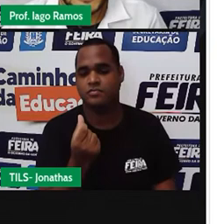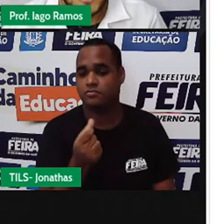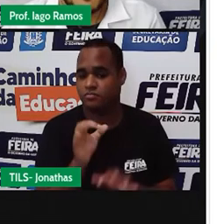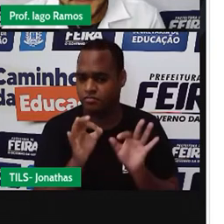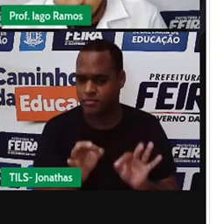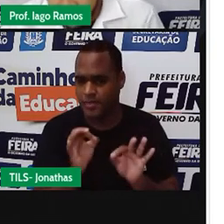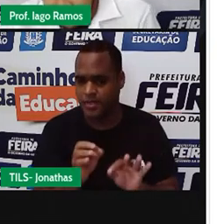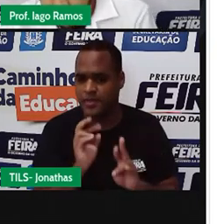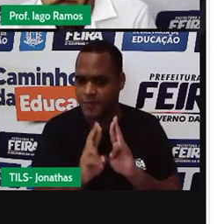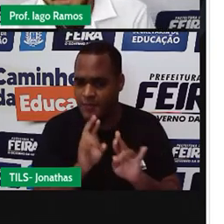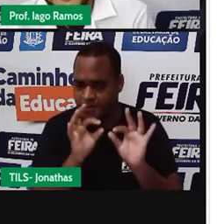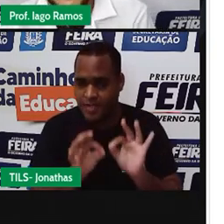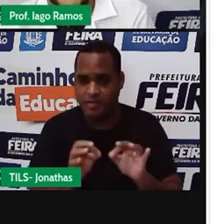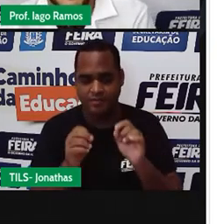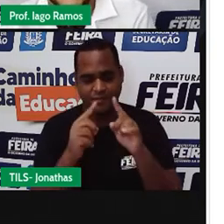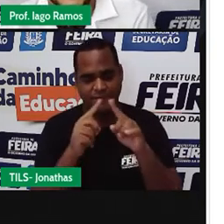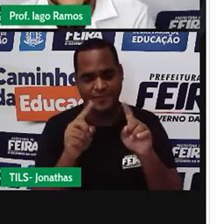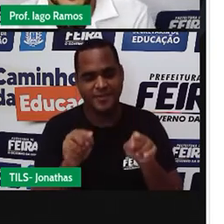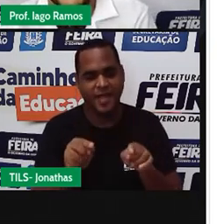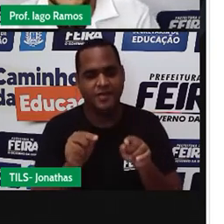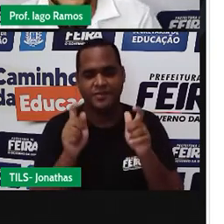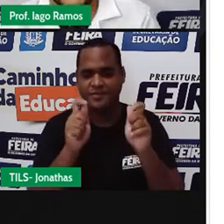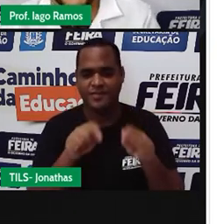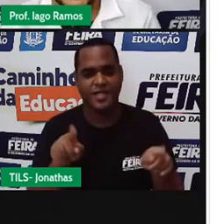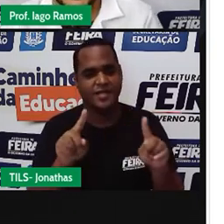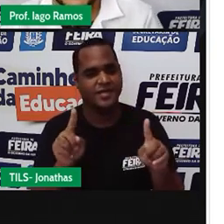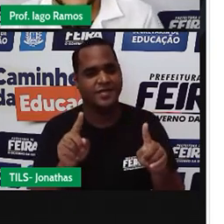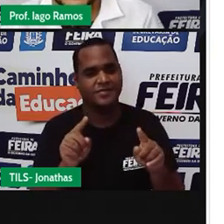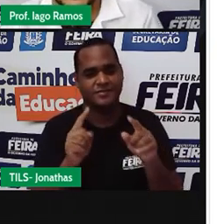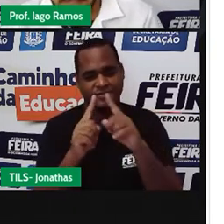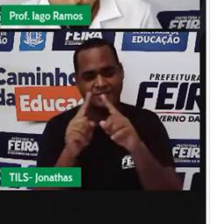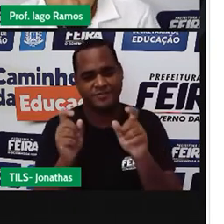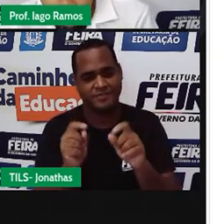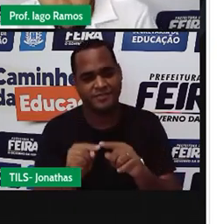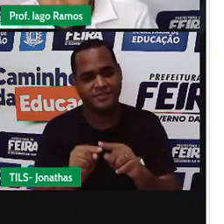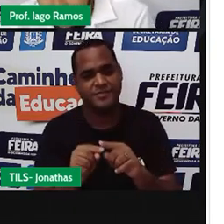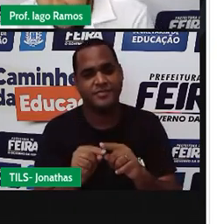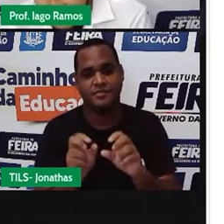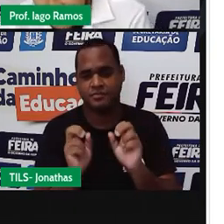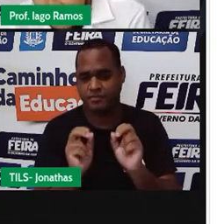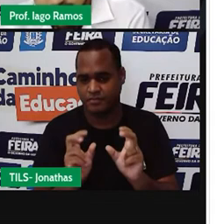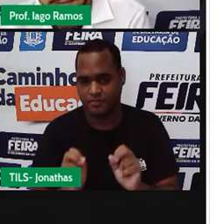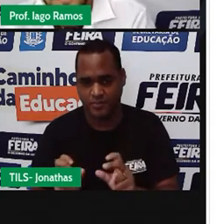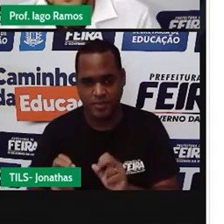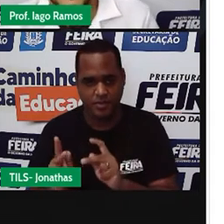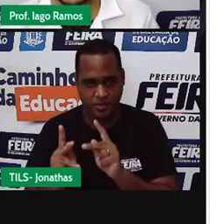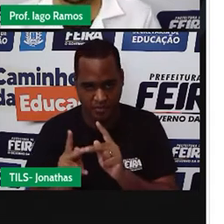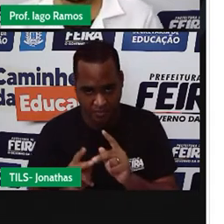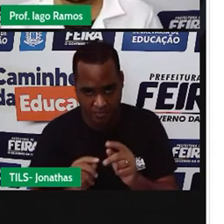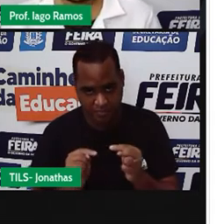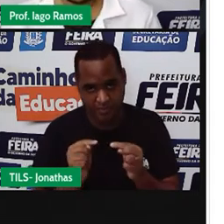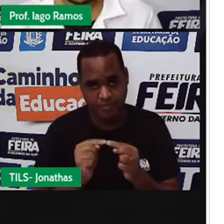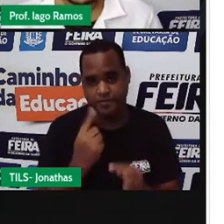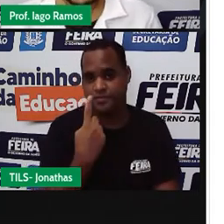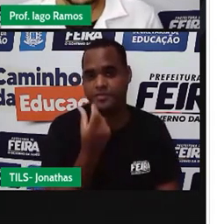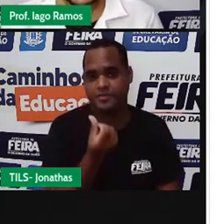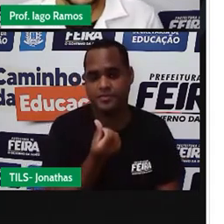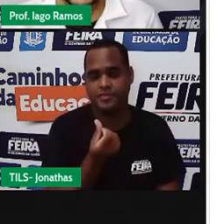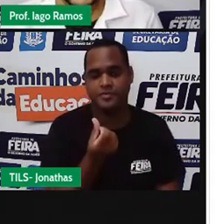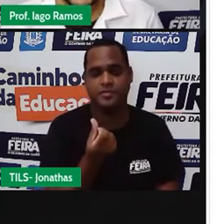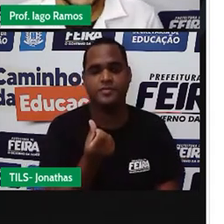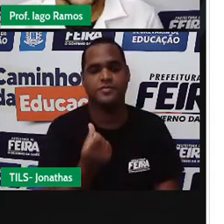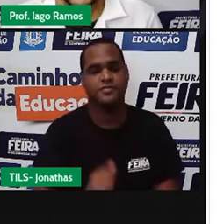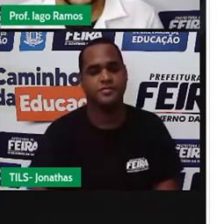das chaves Não precisa mais ter Chaves então vai ficar há 16 horas